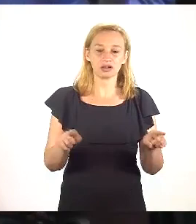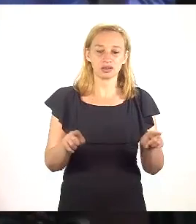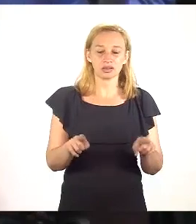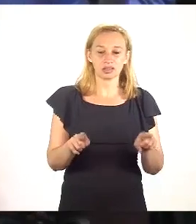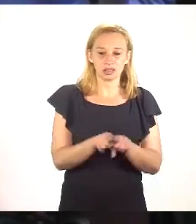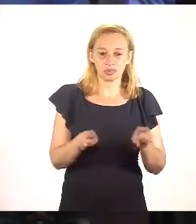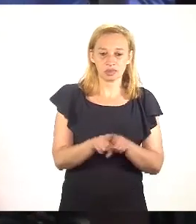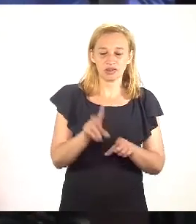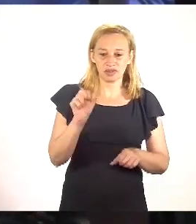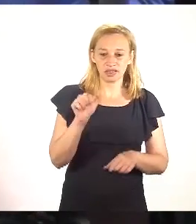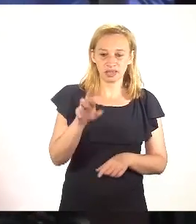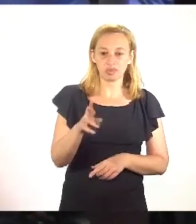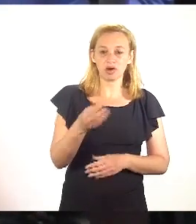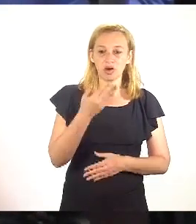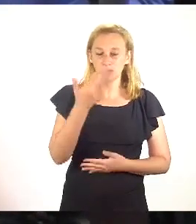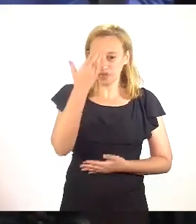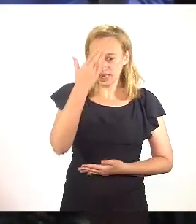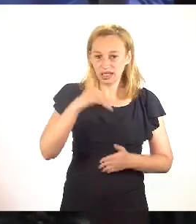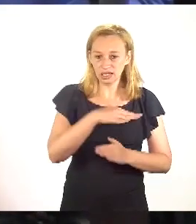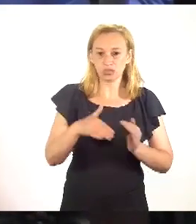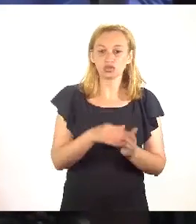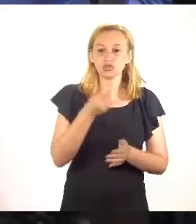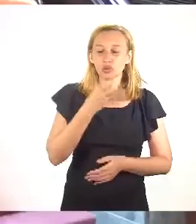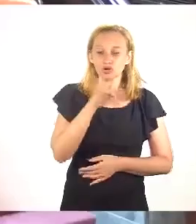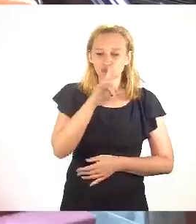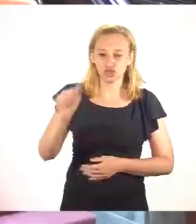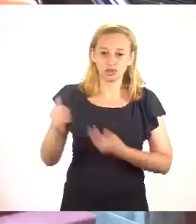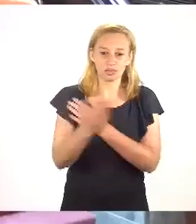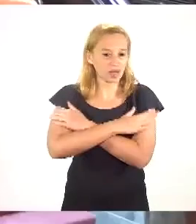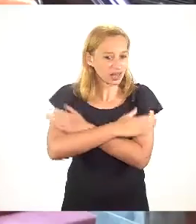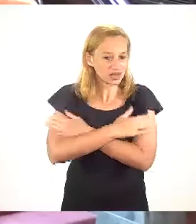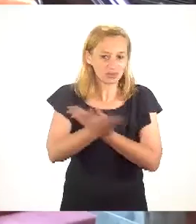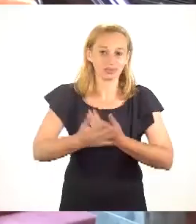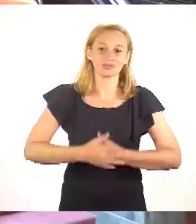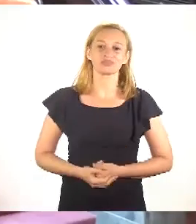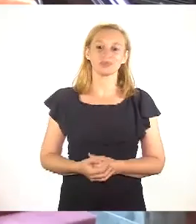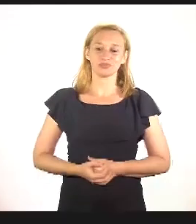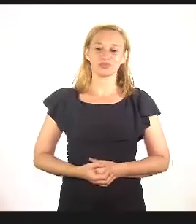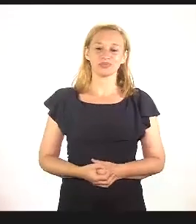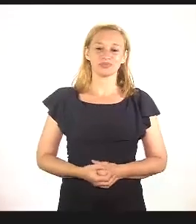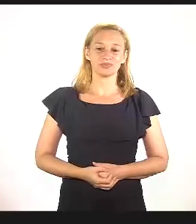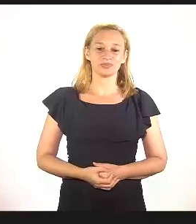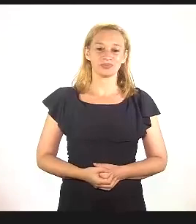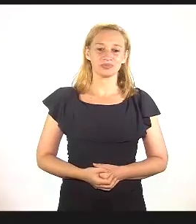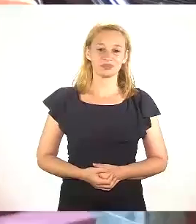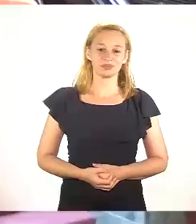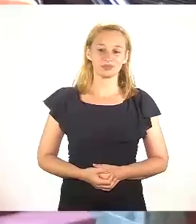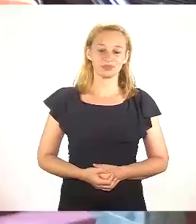obrigado a todos. Tenham um bom dia. Um abraço, bom dia. Bom dia a todos.